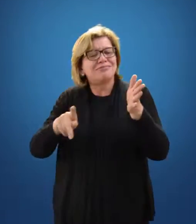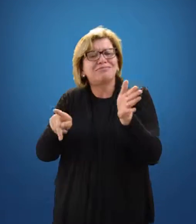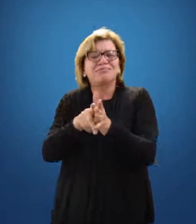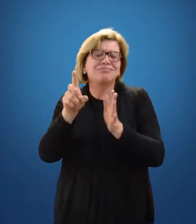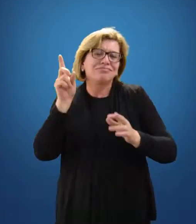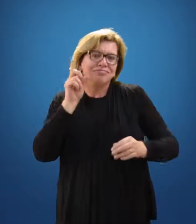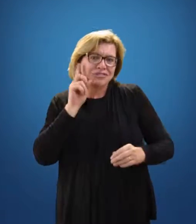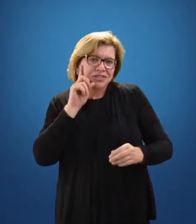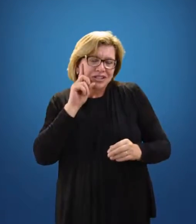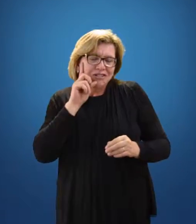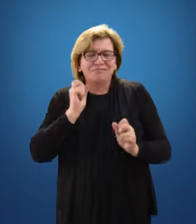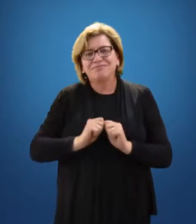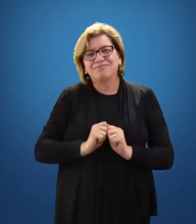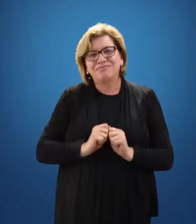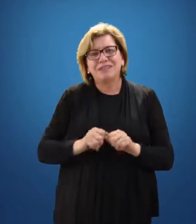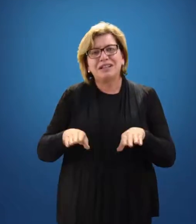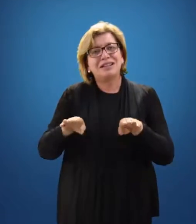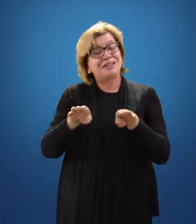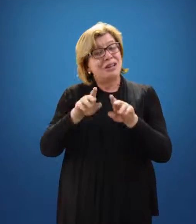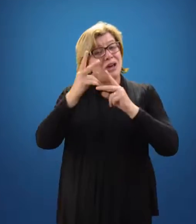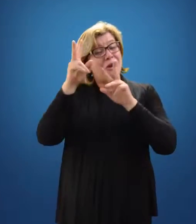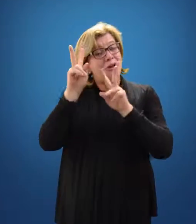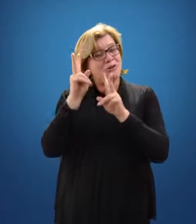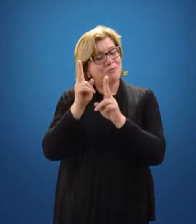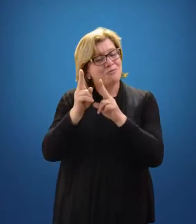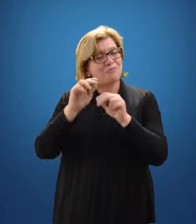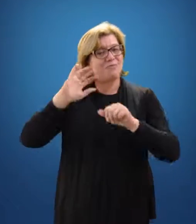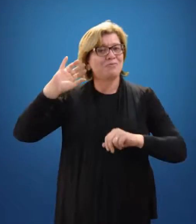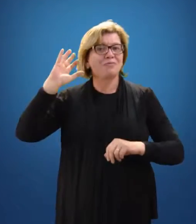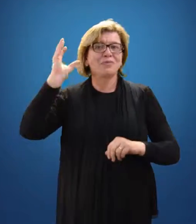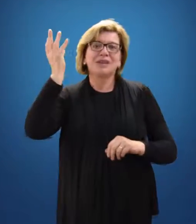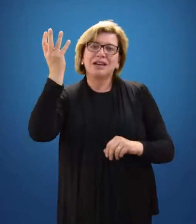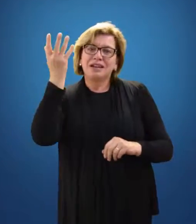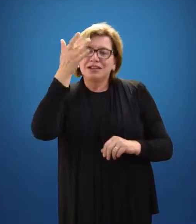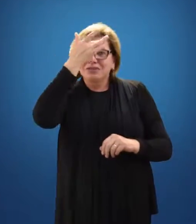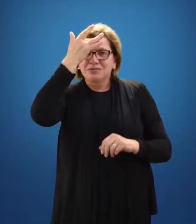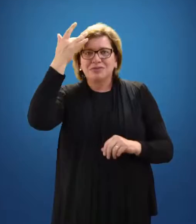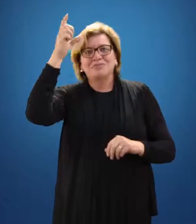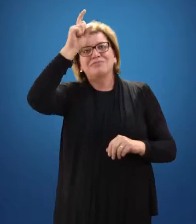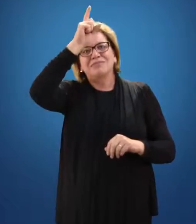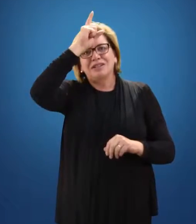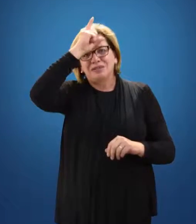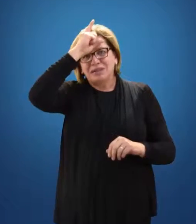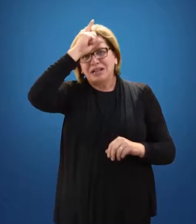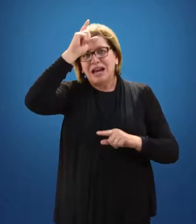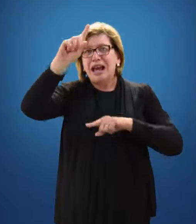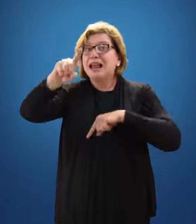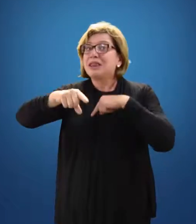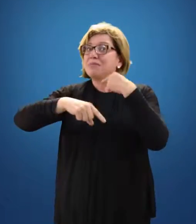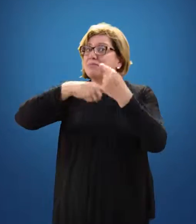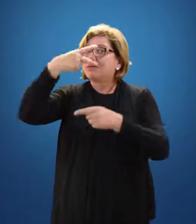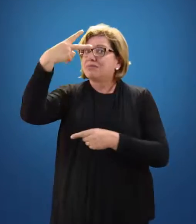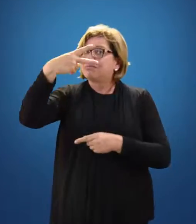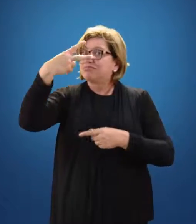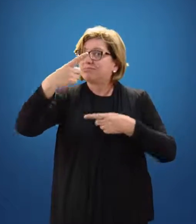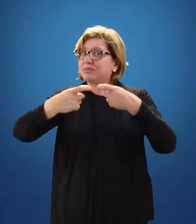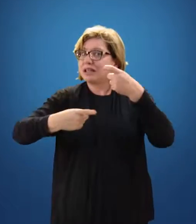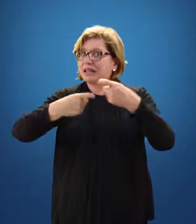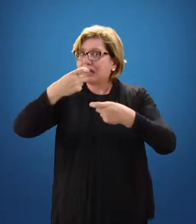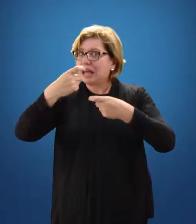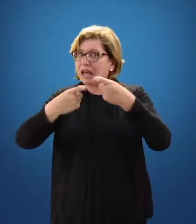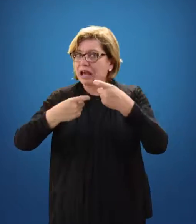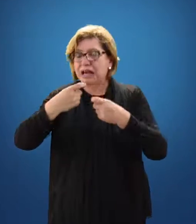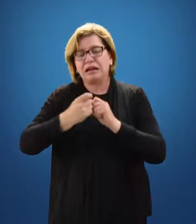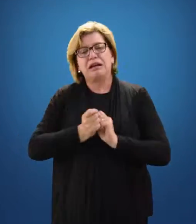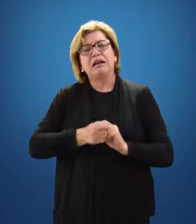O mesmo acontece com os alemães. Quando, depois da Segunda Guerra, a jornada da Alemanha de trabalho passou